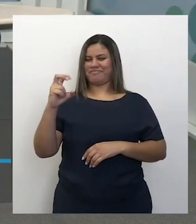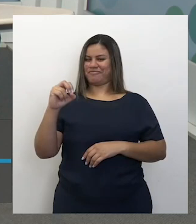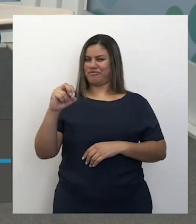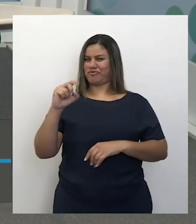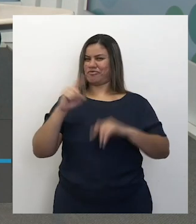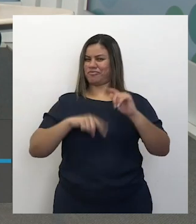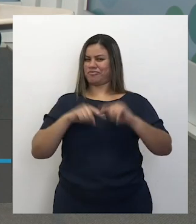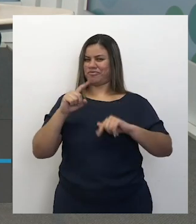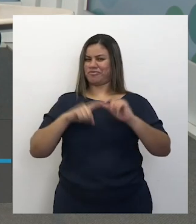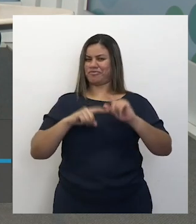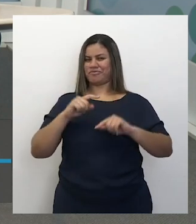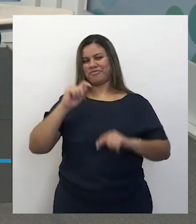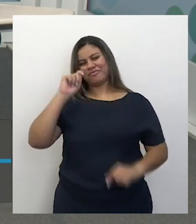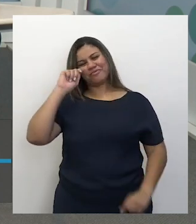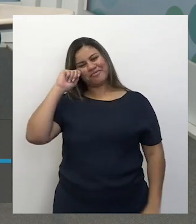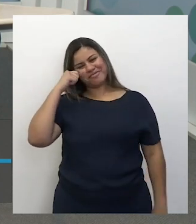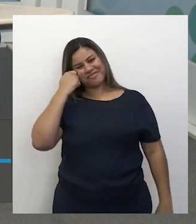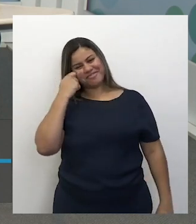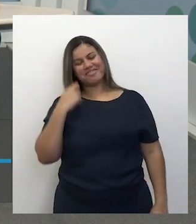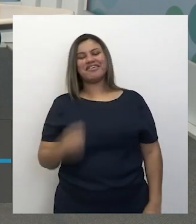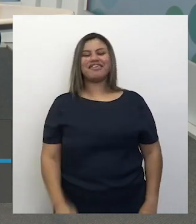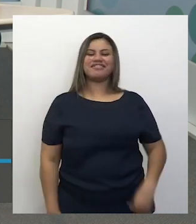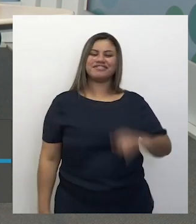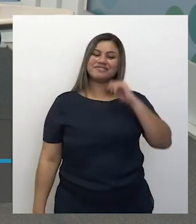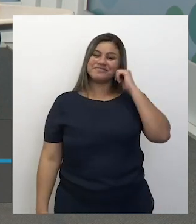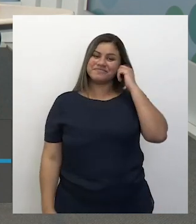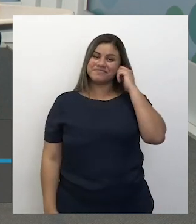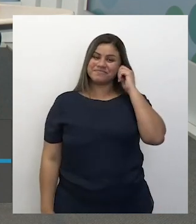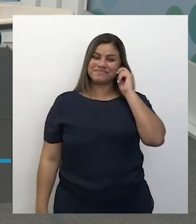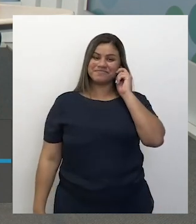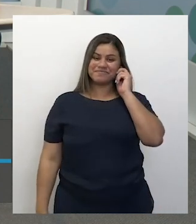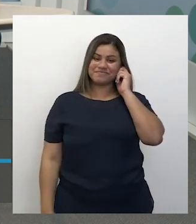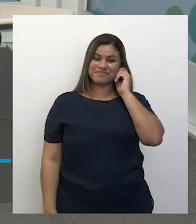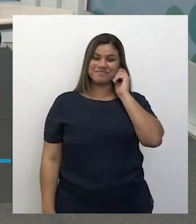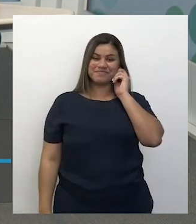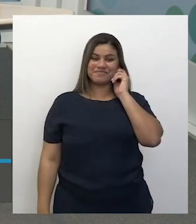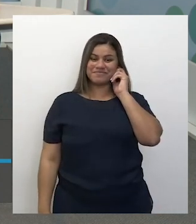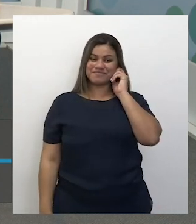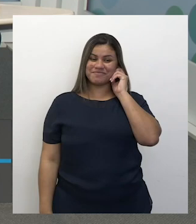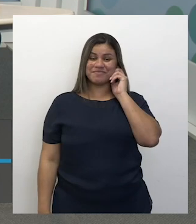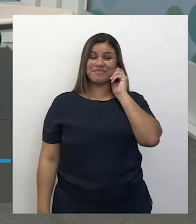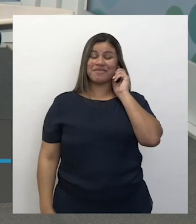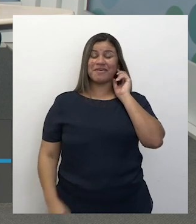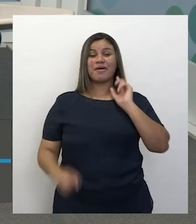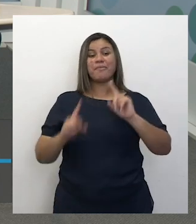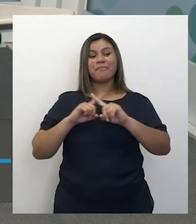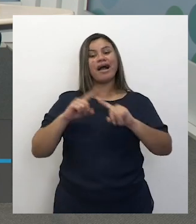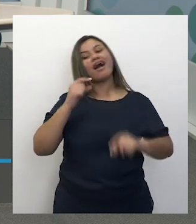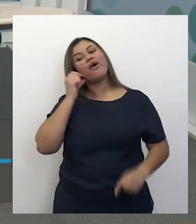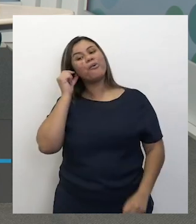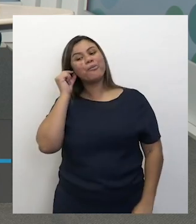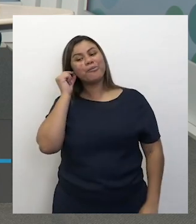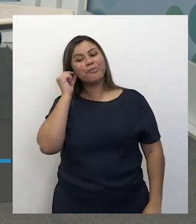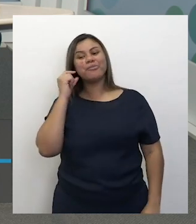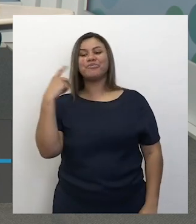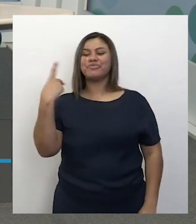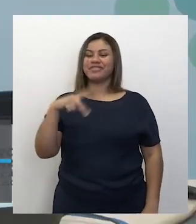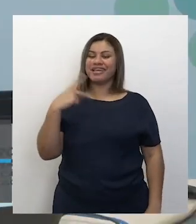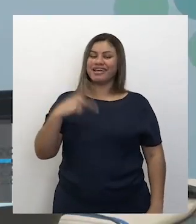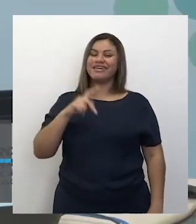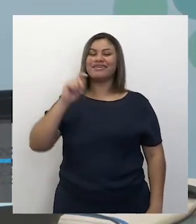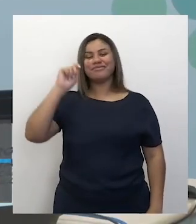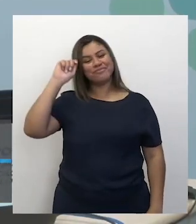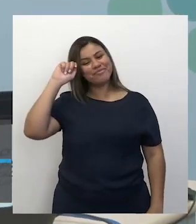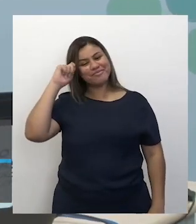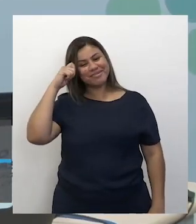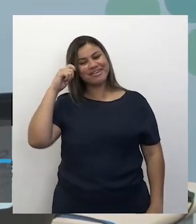objetos pretos. Tem seu né? óculos, tem a sua camiseta. E aí o professor não observou o brinco dele, não é, professor? É verdade. Olha lá.